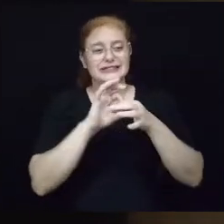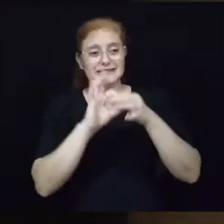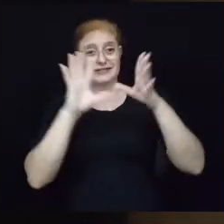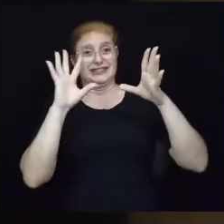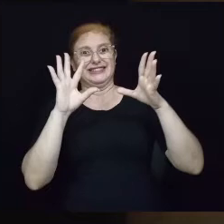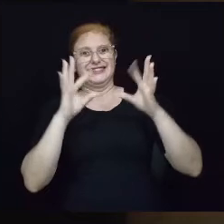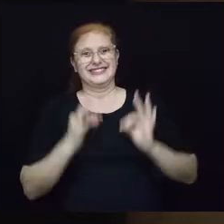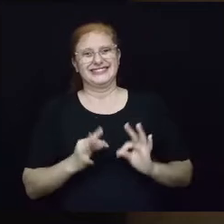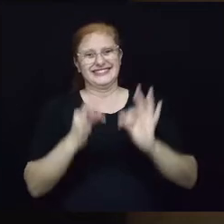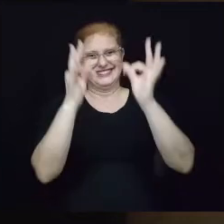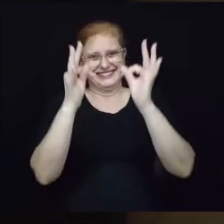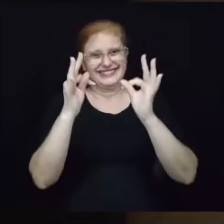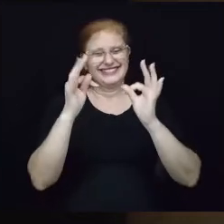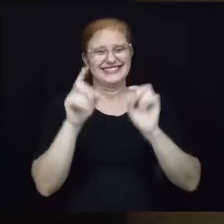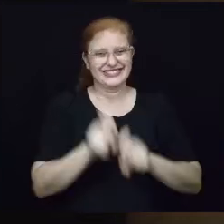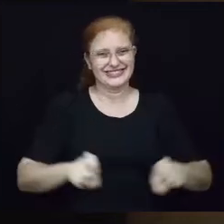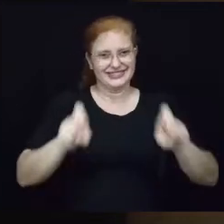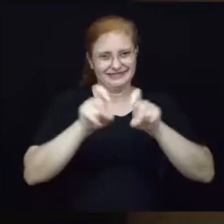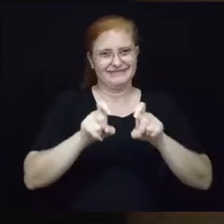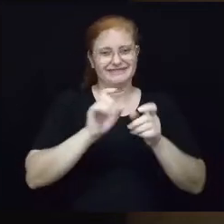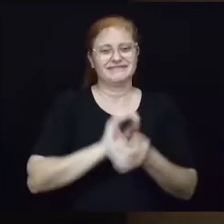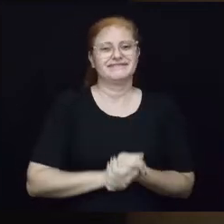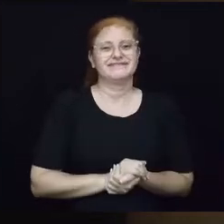libertando lá do jugo do computador e tal.